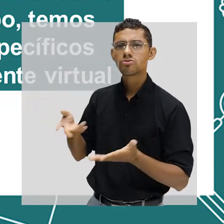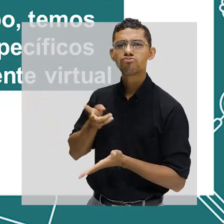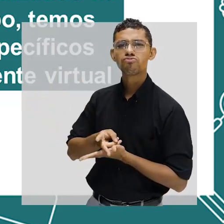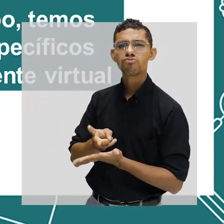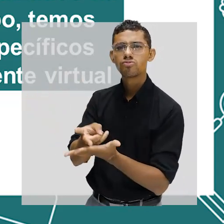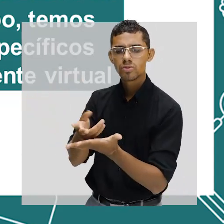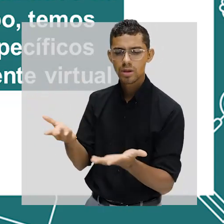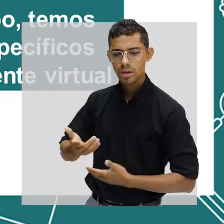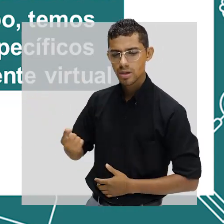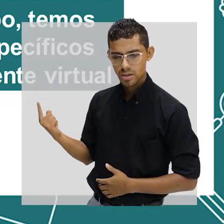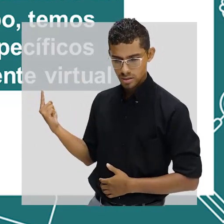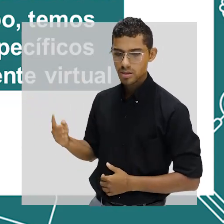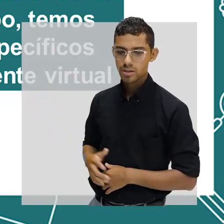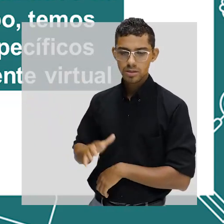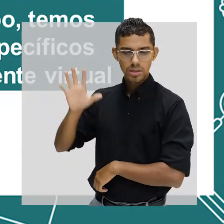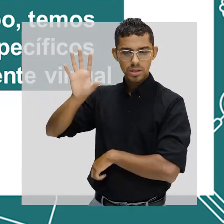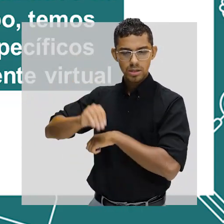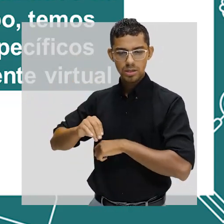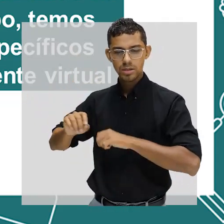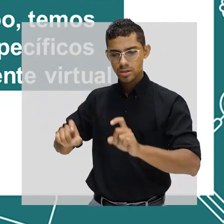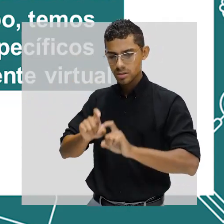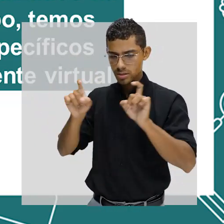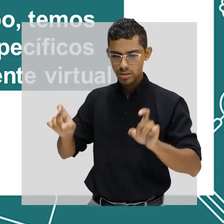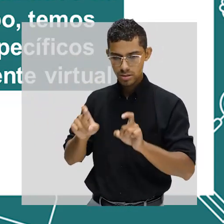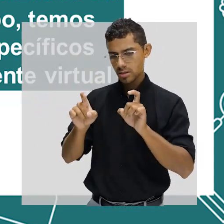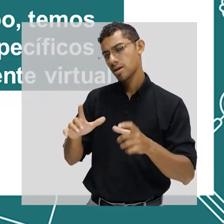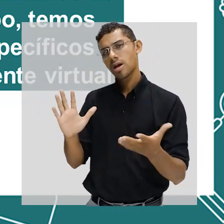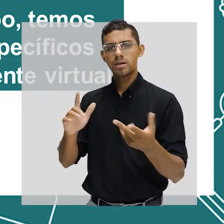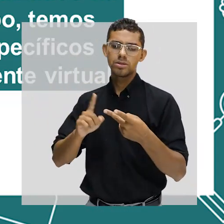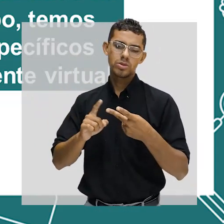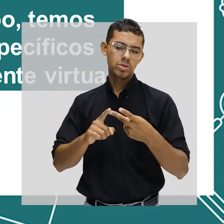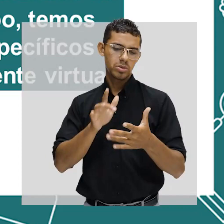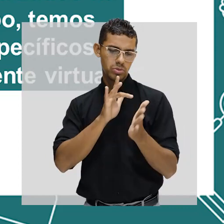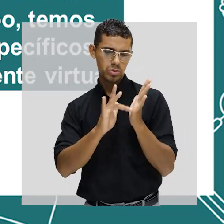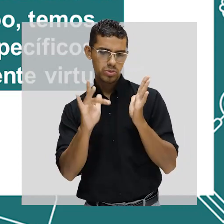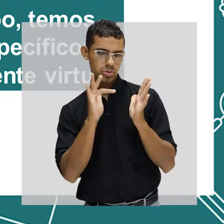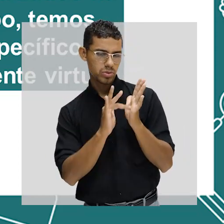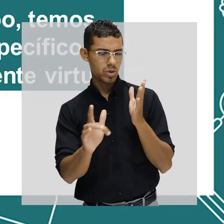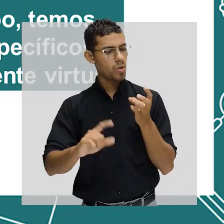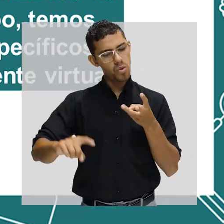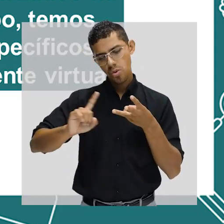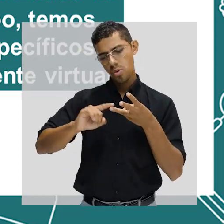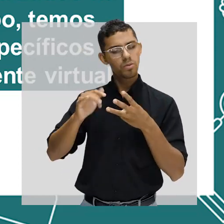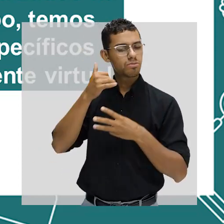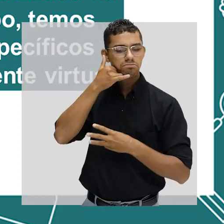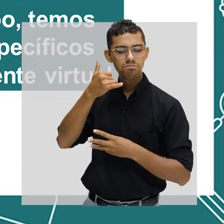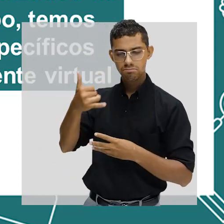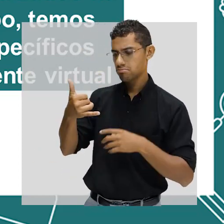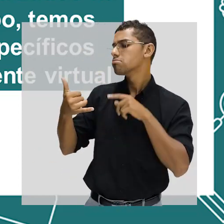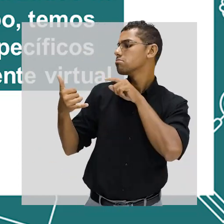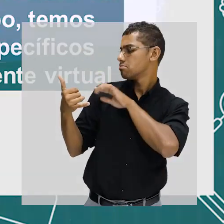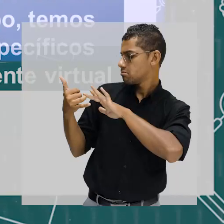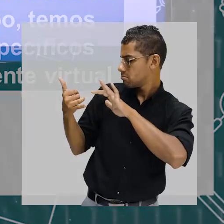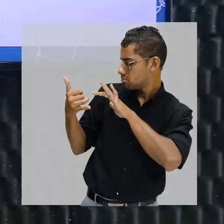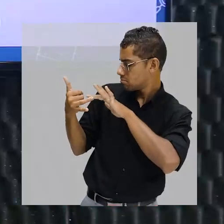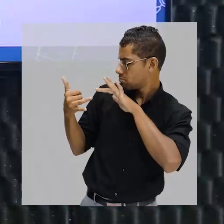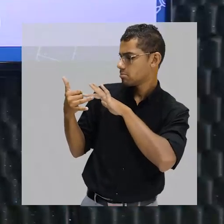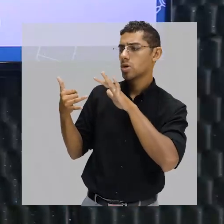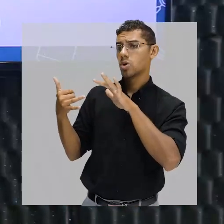acabei de falar. Eu peguei a imagem aqui do computador, você tem o smartphone, todos os celulares têm as funções que a gente